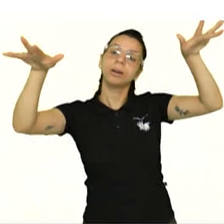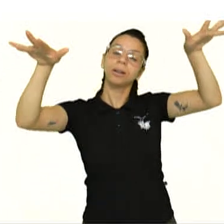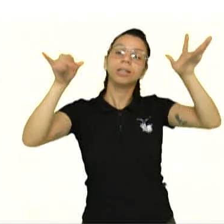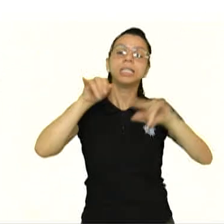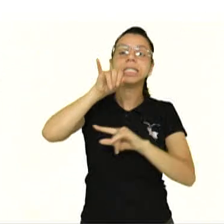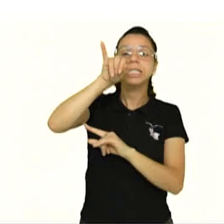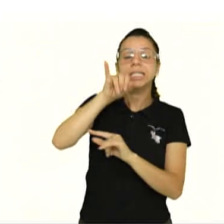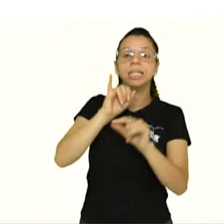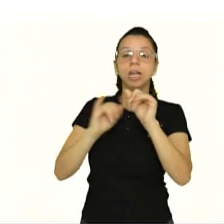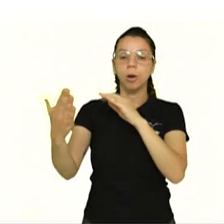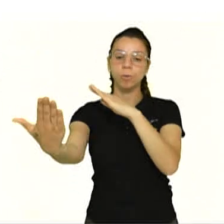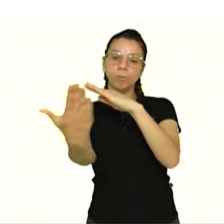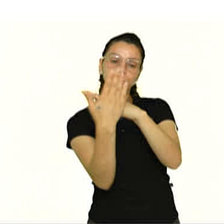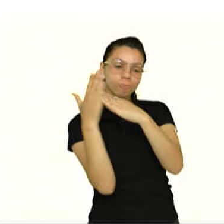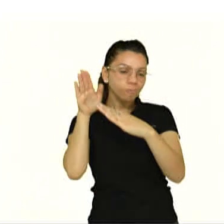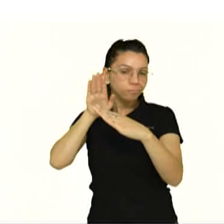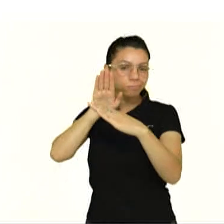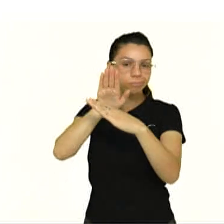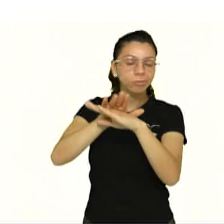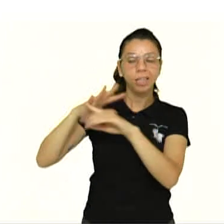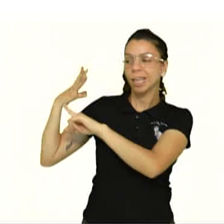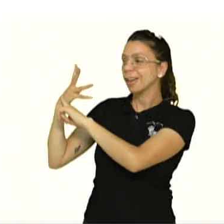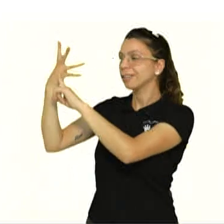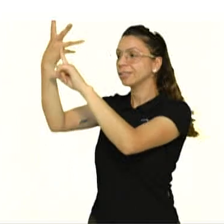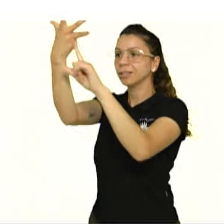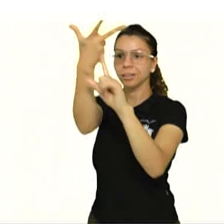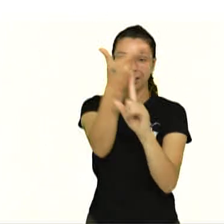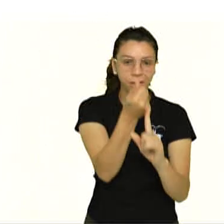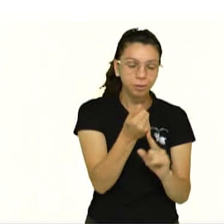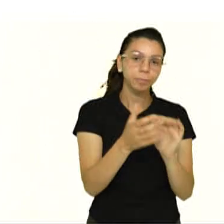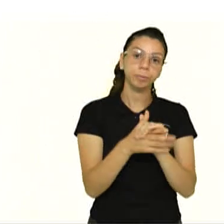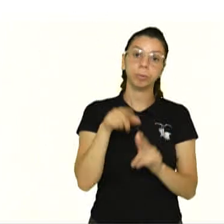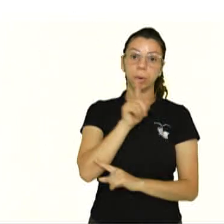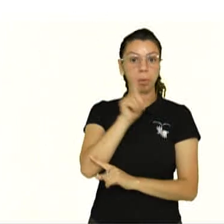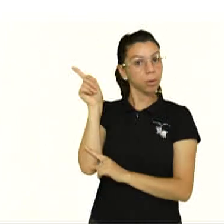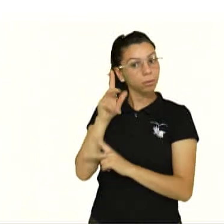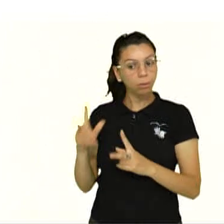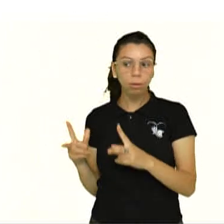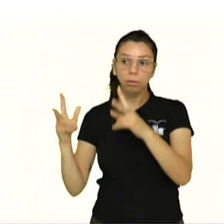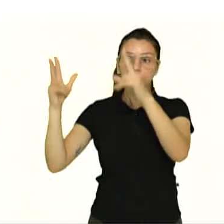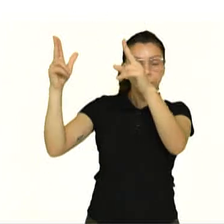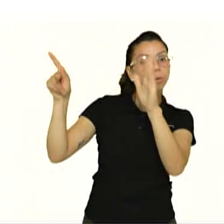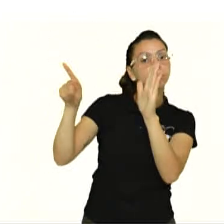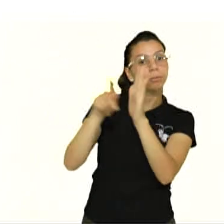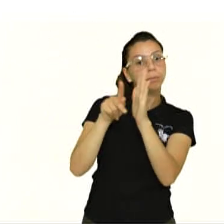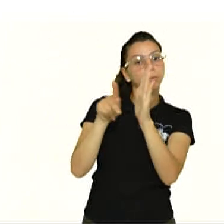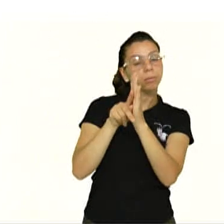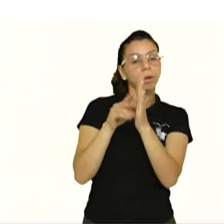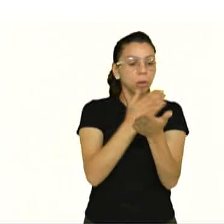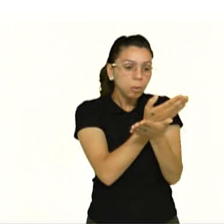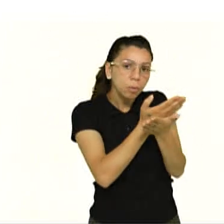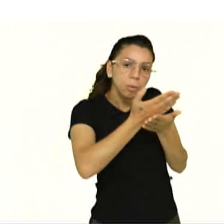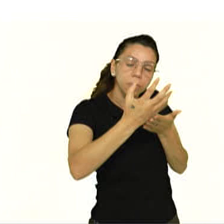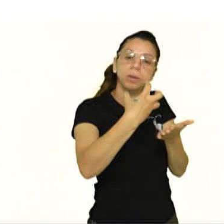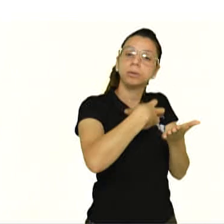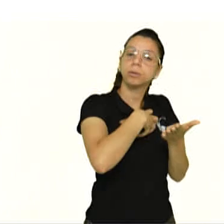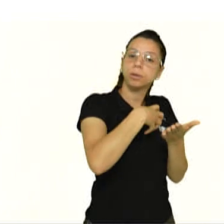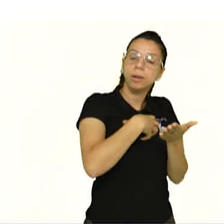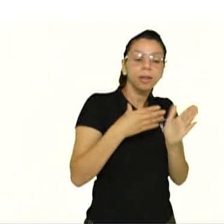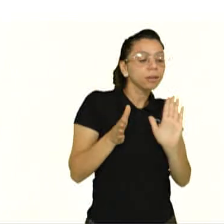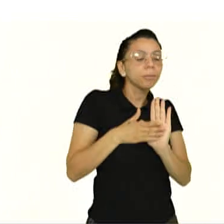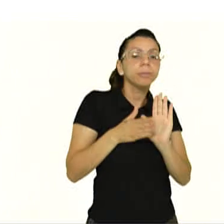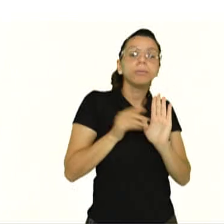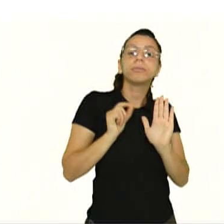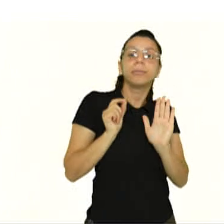a tanto me ajudar o engenho e a arte. Então, um trecho de Os Lusíadas. Os Lusíadas começa dessa forma. Olha o que ele está